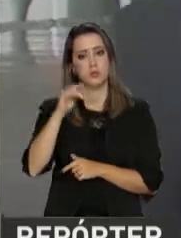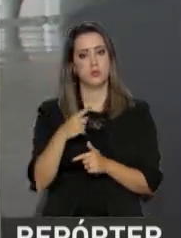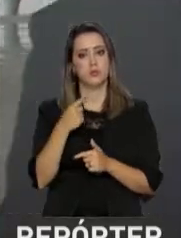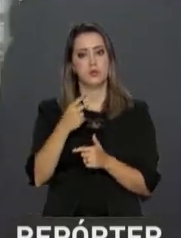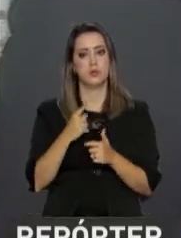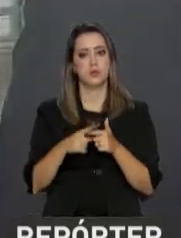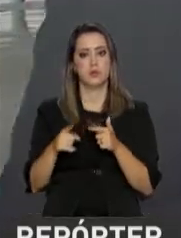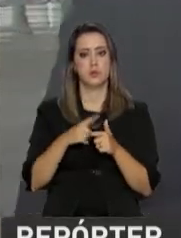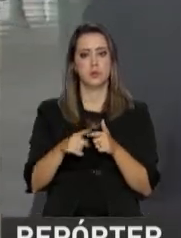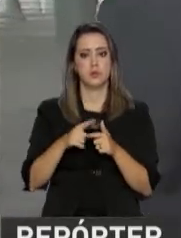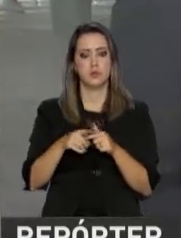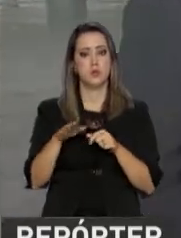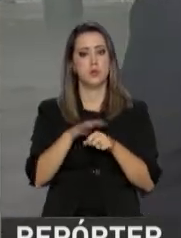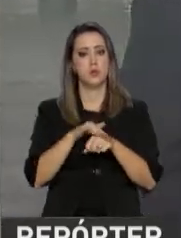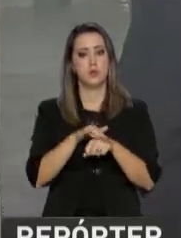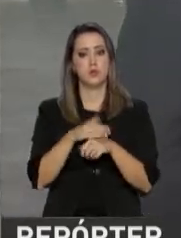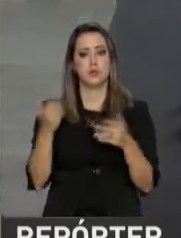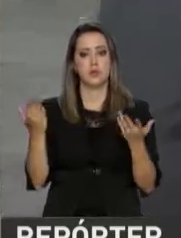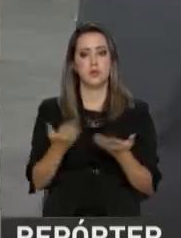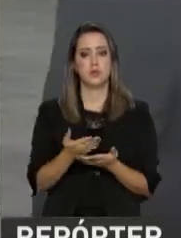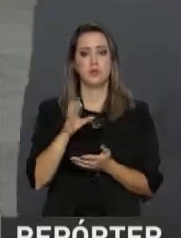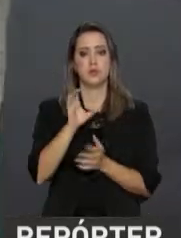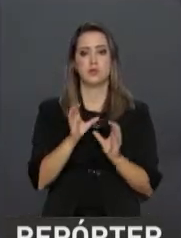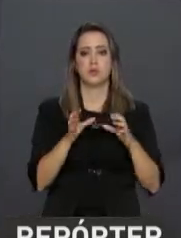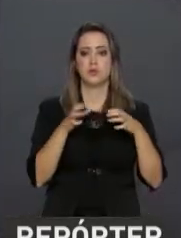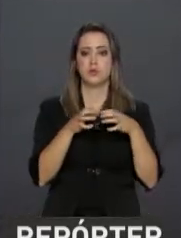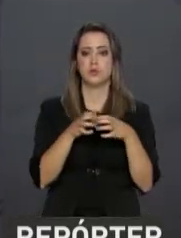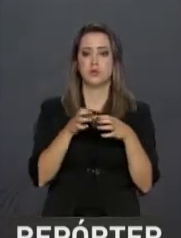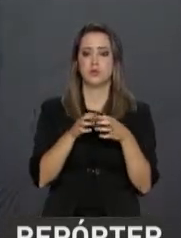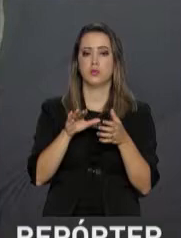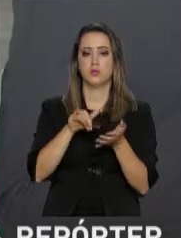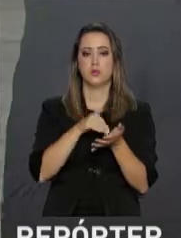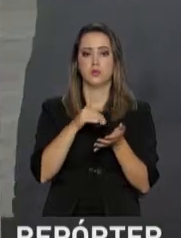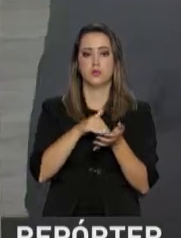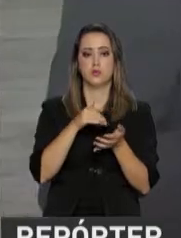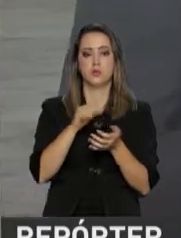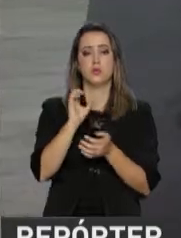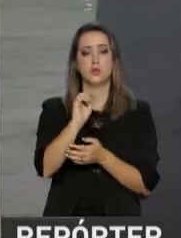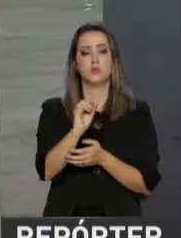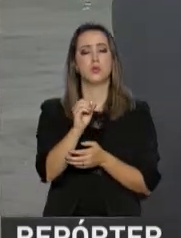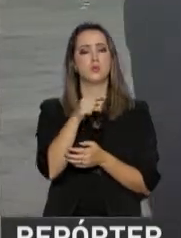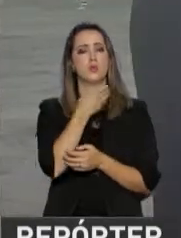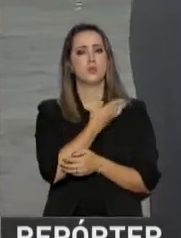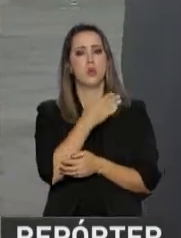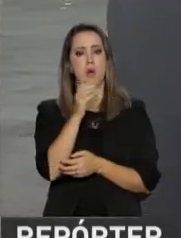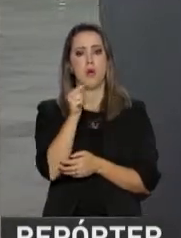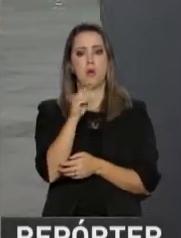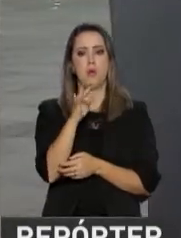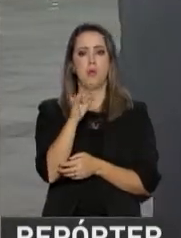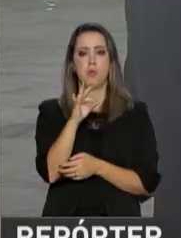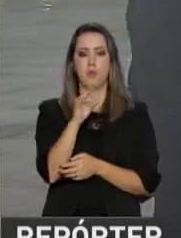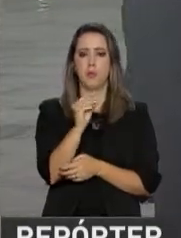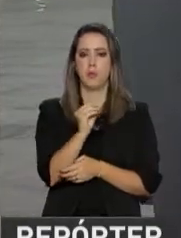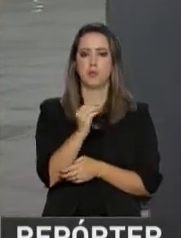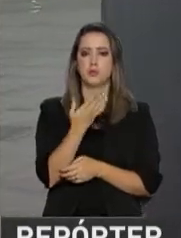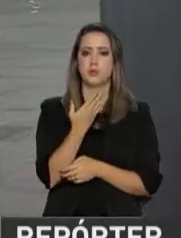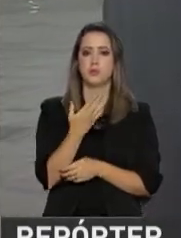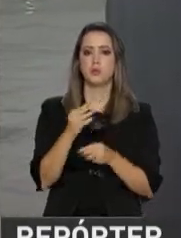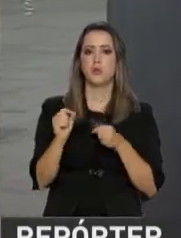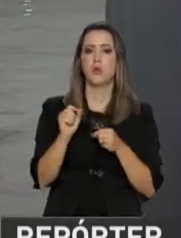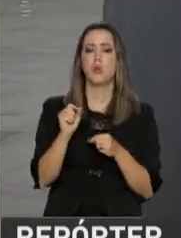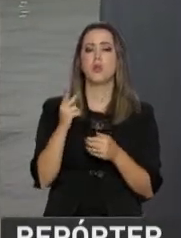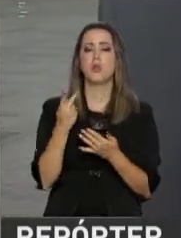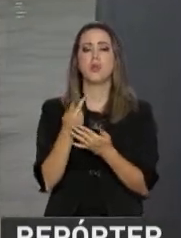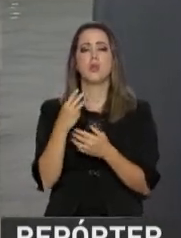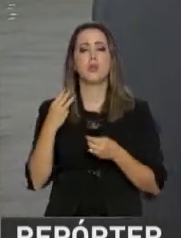de fraude e conversa agora com o secretário executivo do ministério do desenvolvimento social alberto beltrame secretário que o ministério